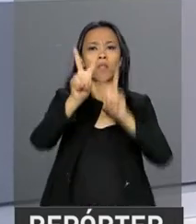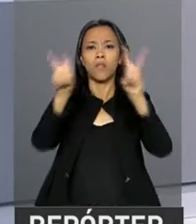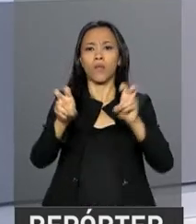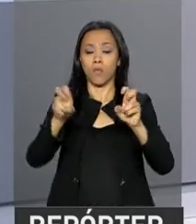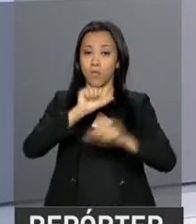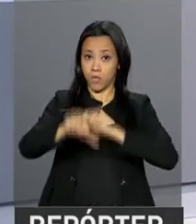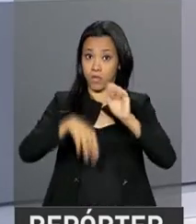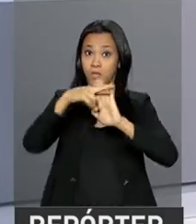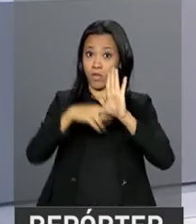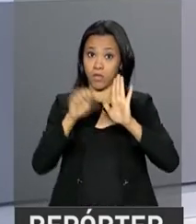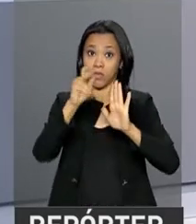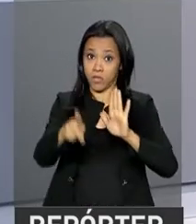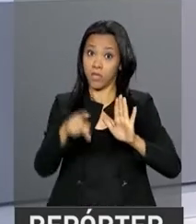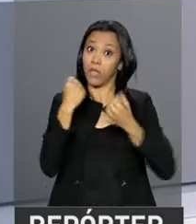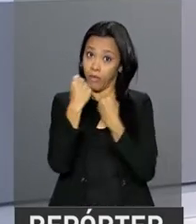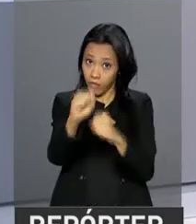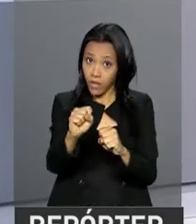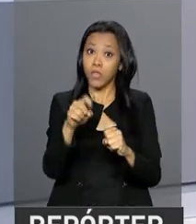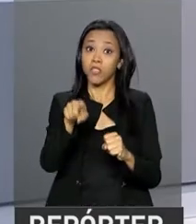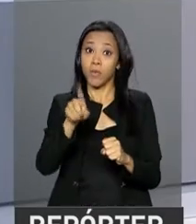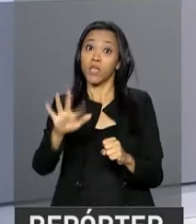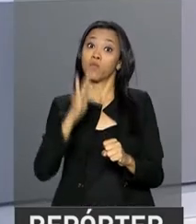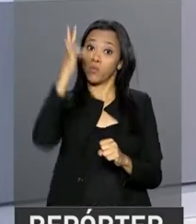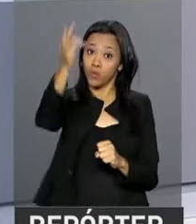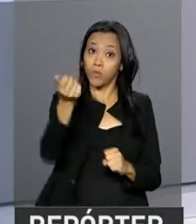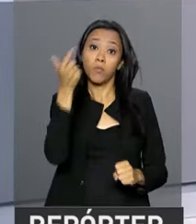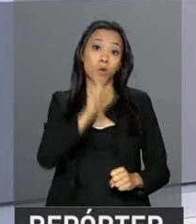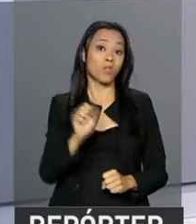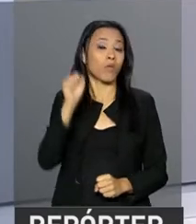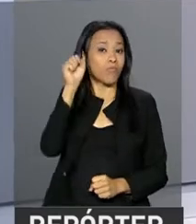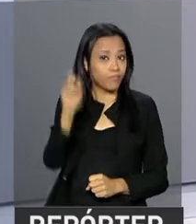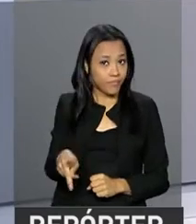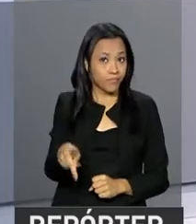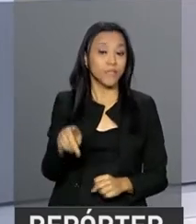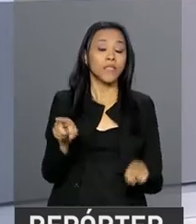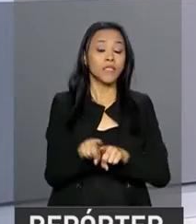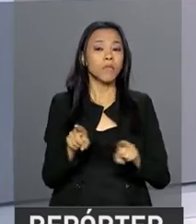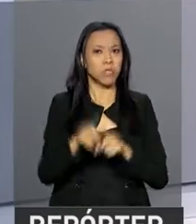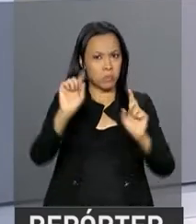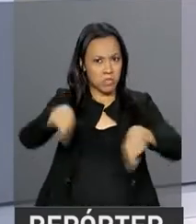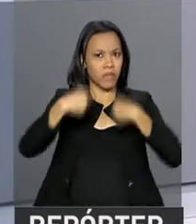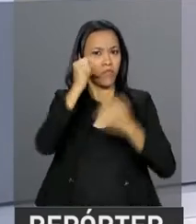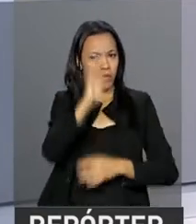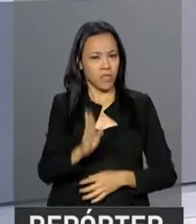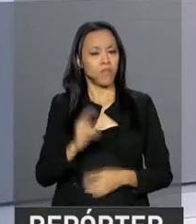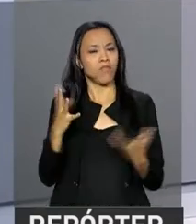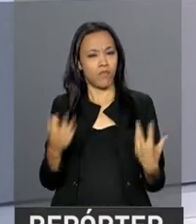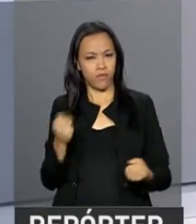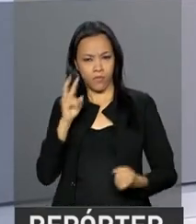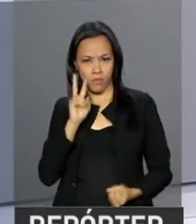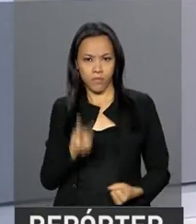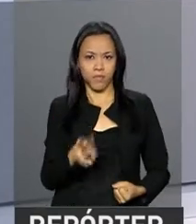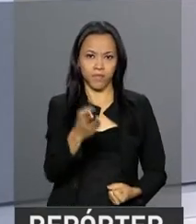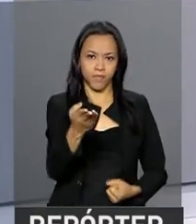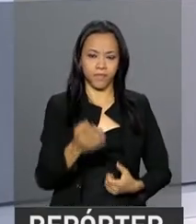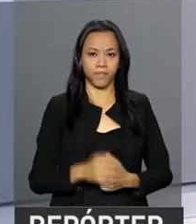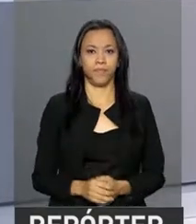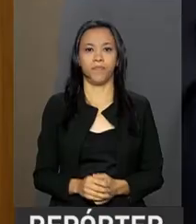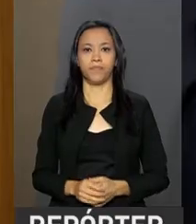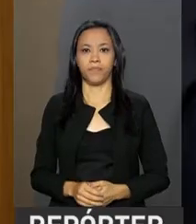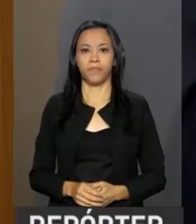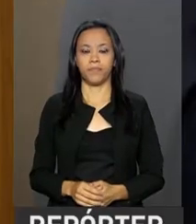possam receber os benefícios no futuro e falou também dos desafios para o brasil nos acompanhar um trecho da entrevista